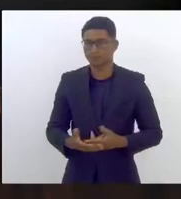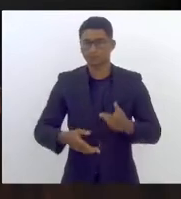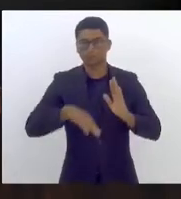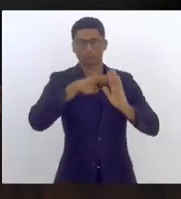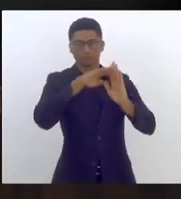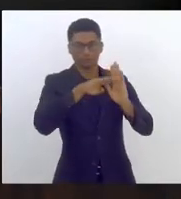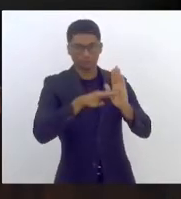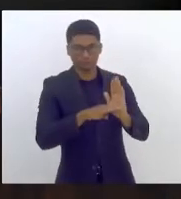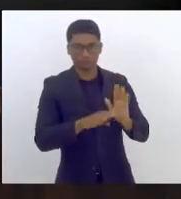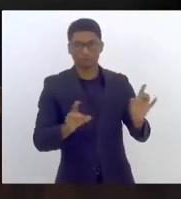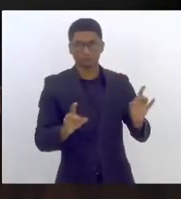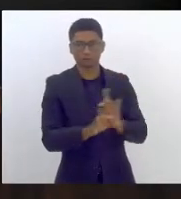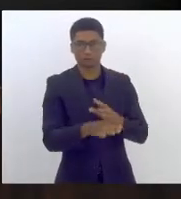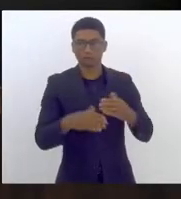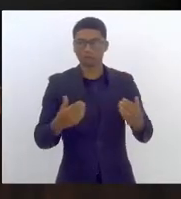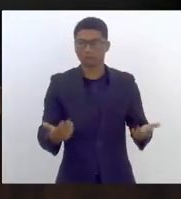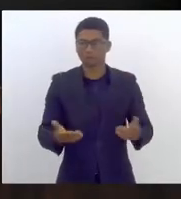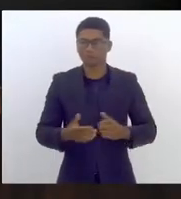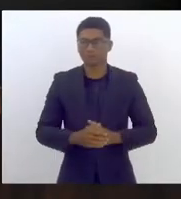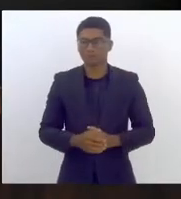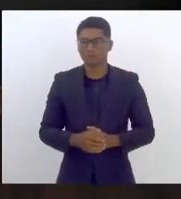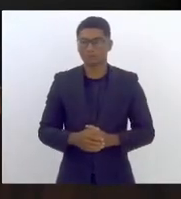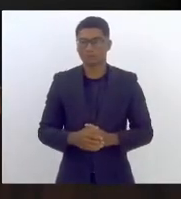a tratar na ordem do dia presidência